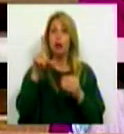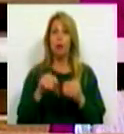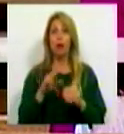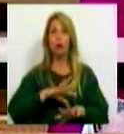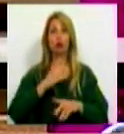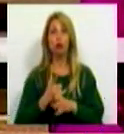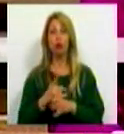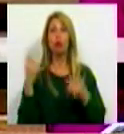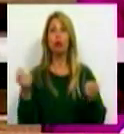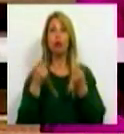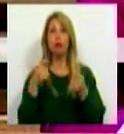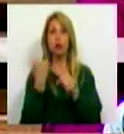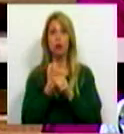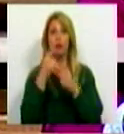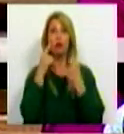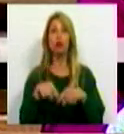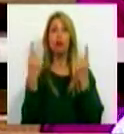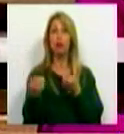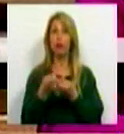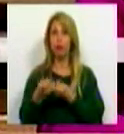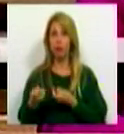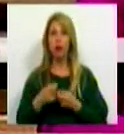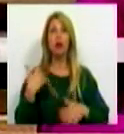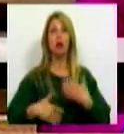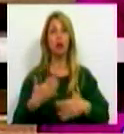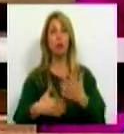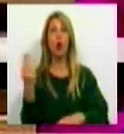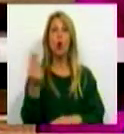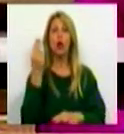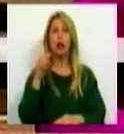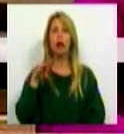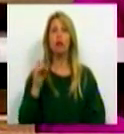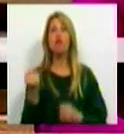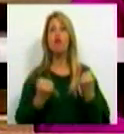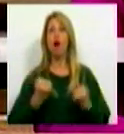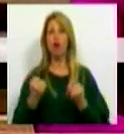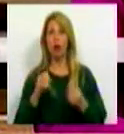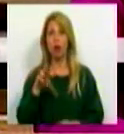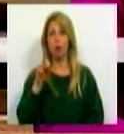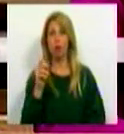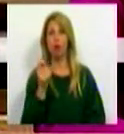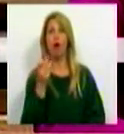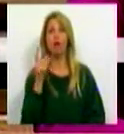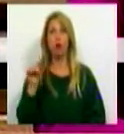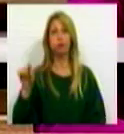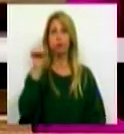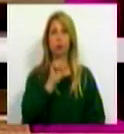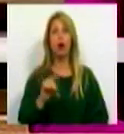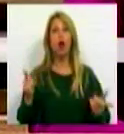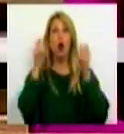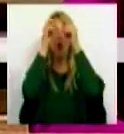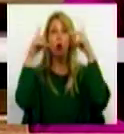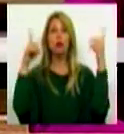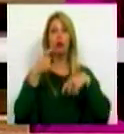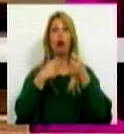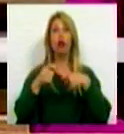de serviços públicos de proximidade que será dinamizado, a unidade móvel. Trata-se de um conceito que pretende fazer evoluir a atual loja móvel